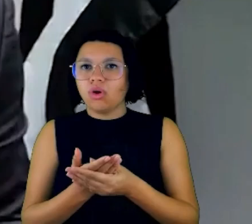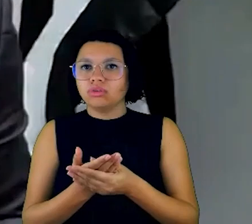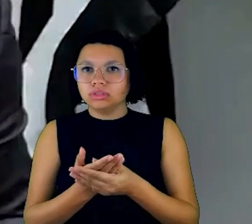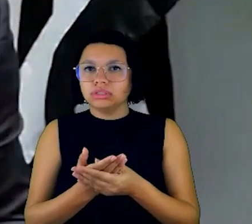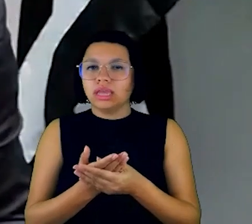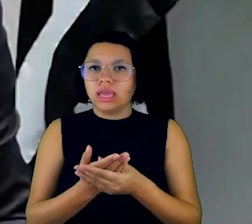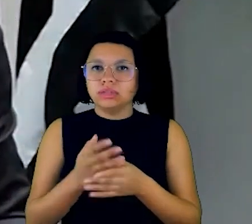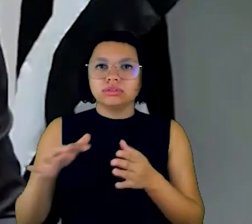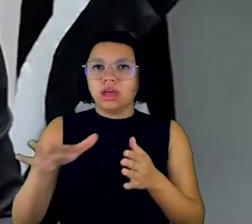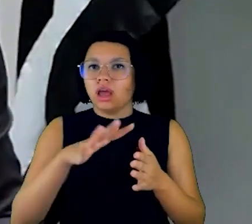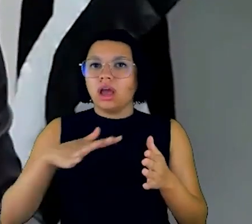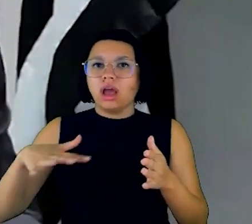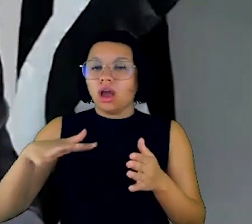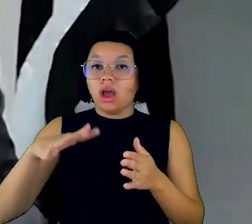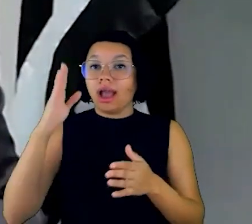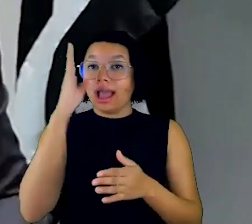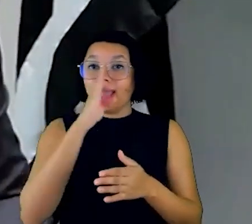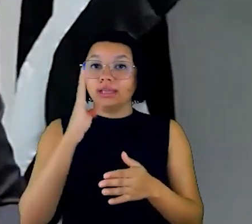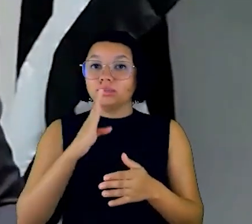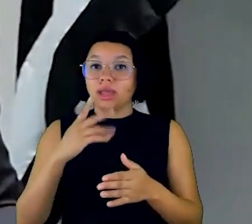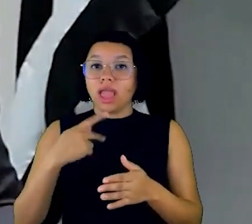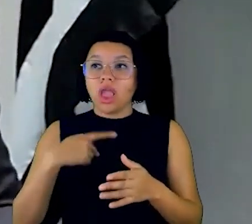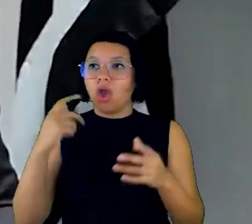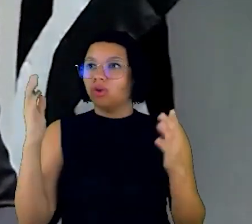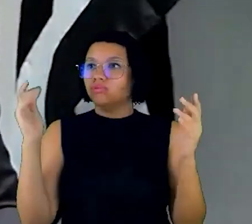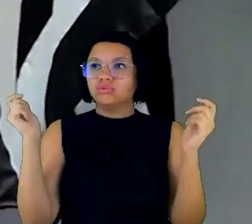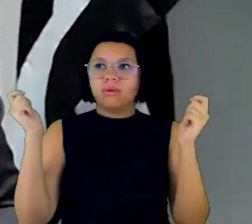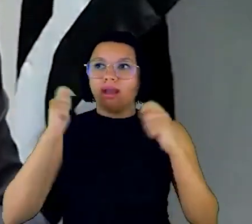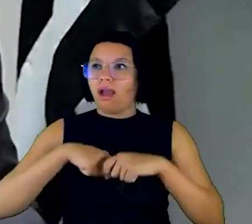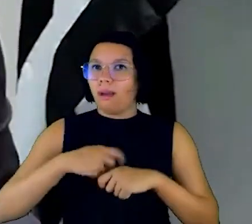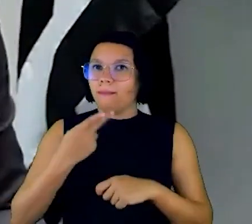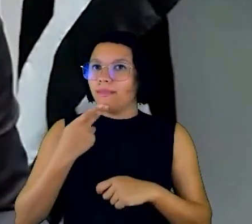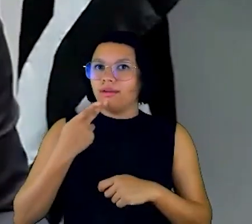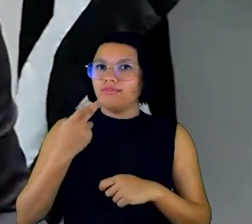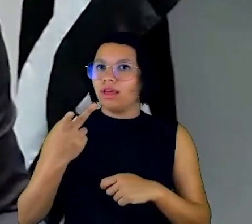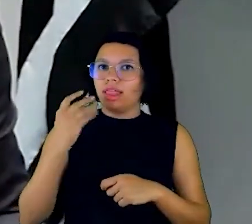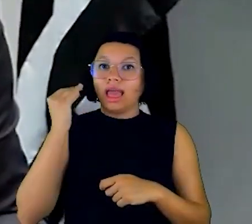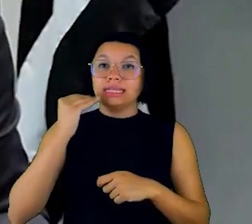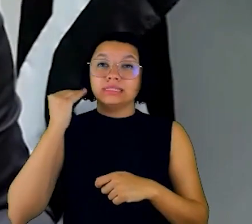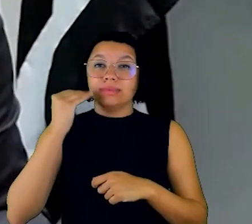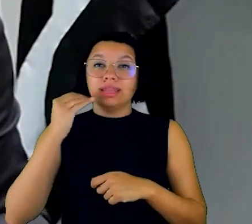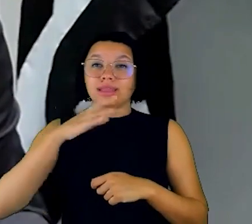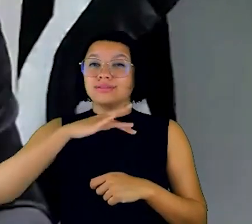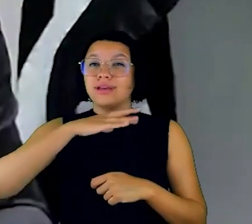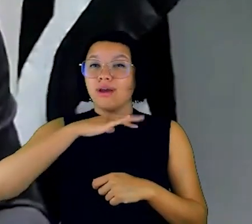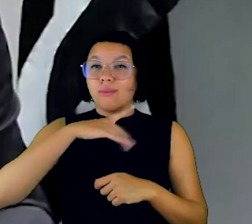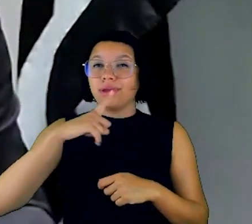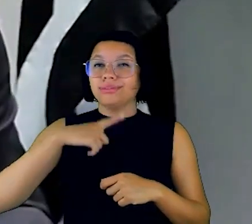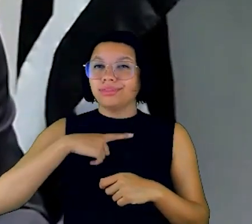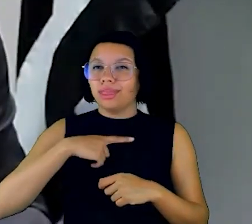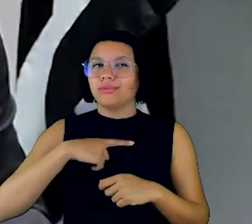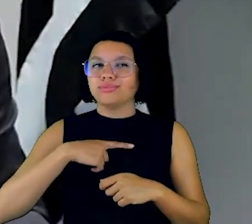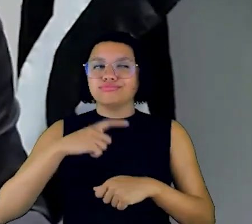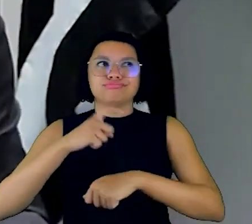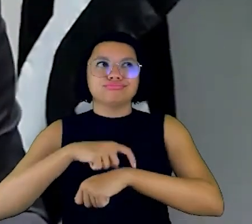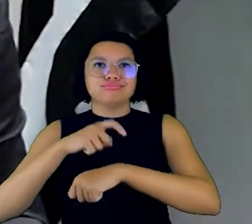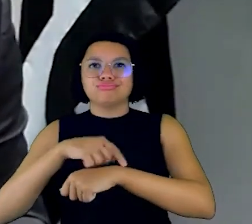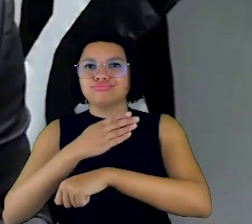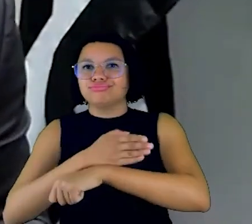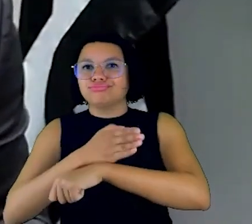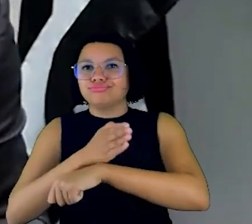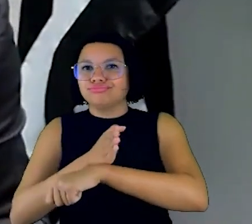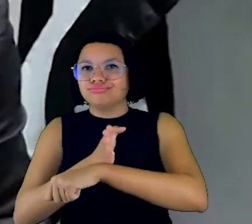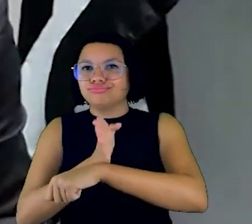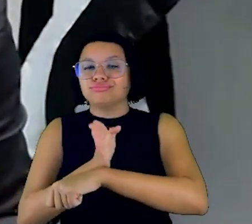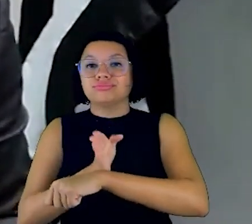seccionais, em 100% do Brasil, eu não sou capaz de lhes dizer. Experiências ruins nós temos a todo momento, aqui